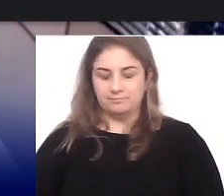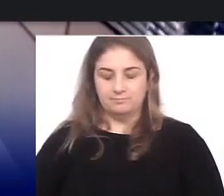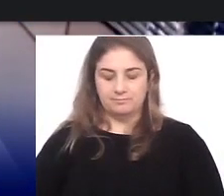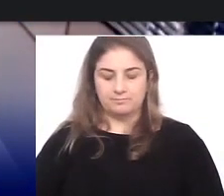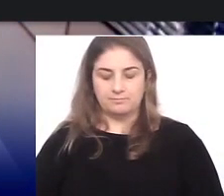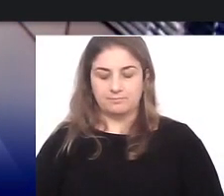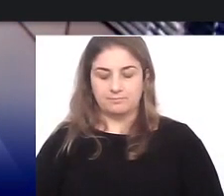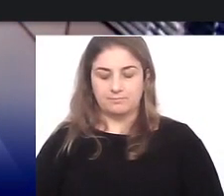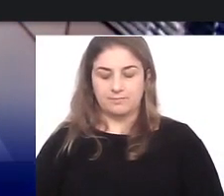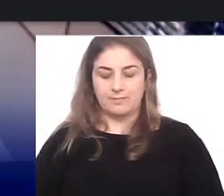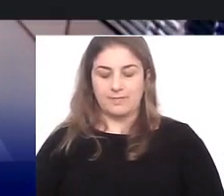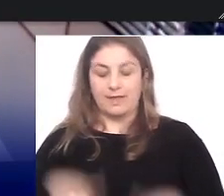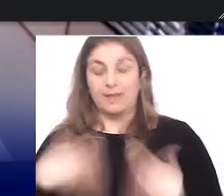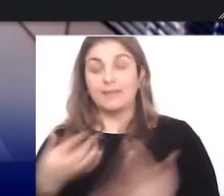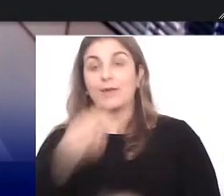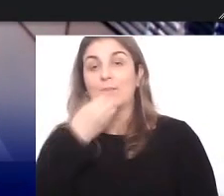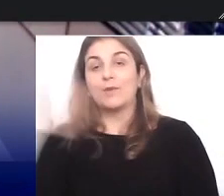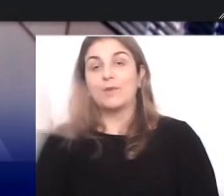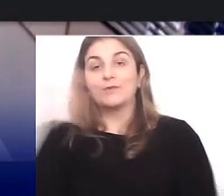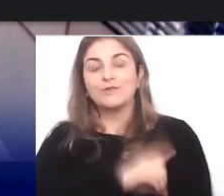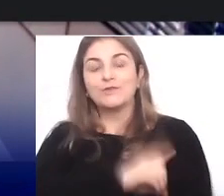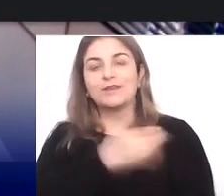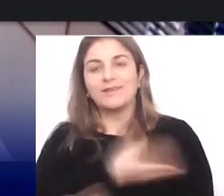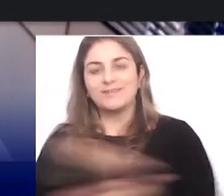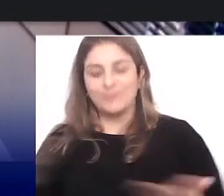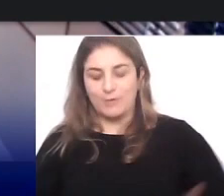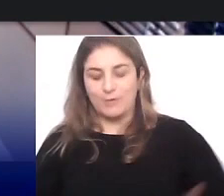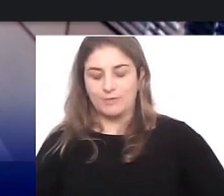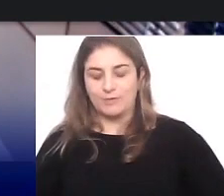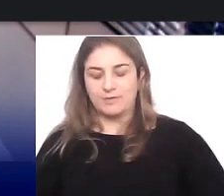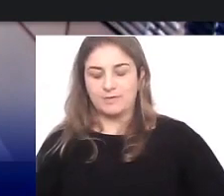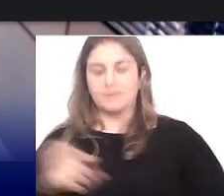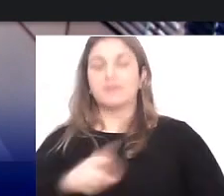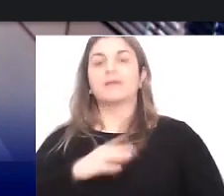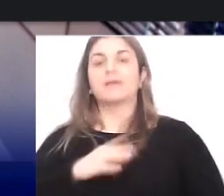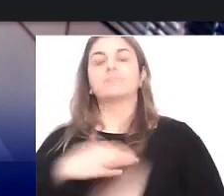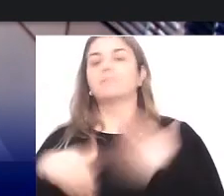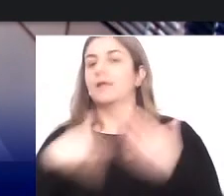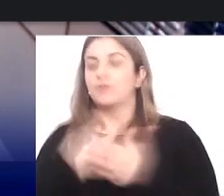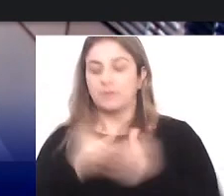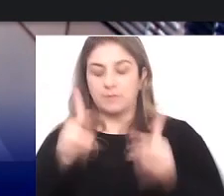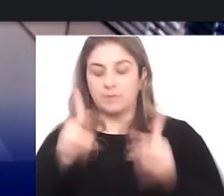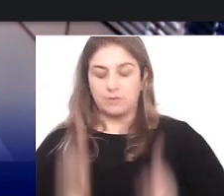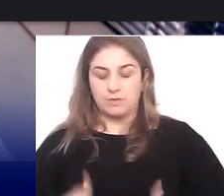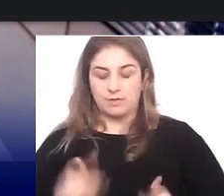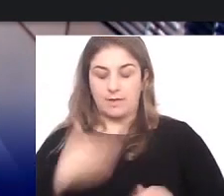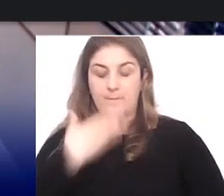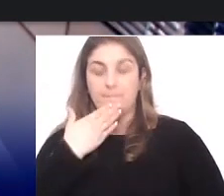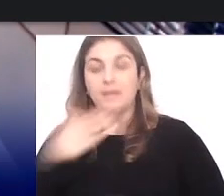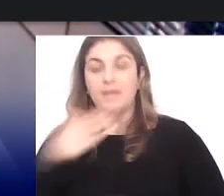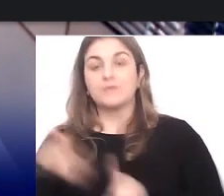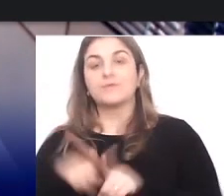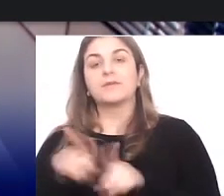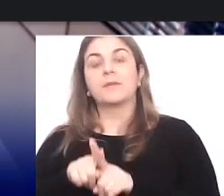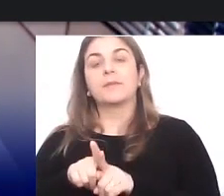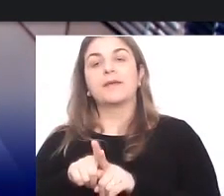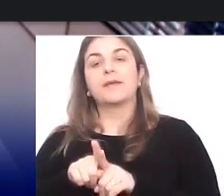Bom dia a todas e a todos. Já peço uma autorização especial para ficar em pé aqui, que eu fico mais à